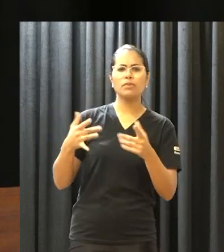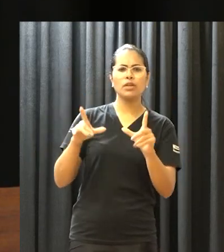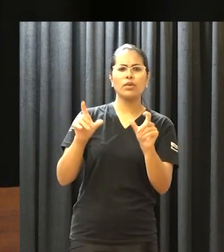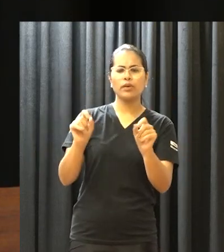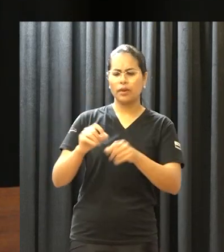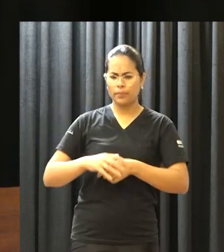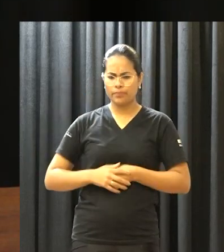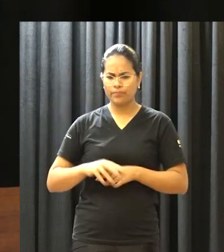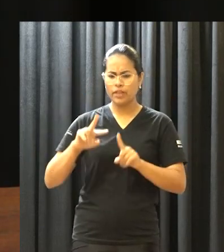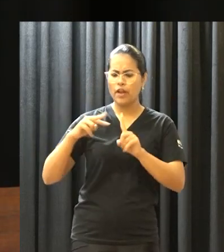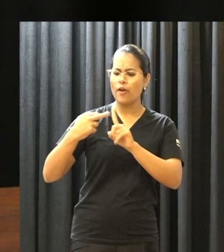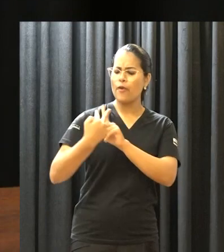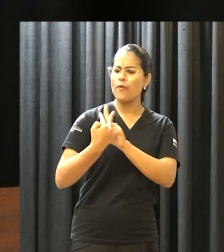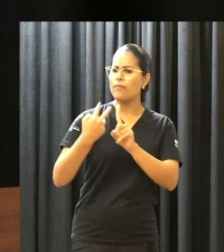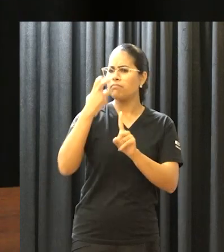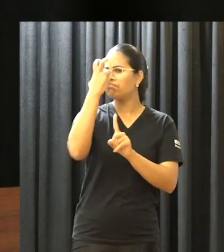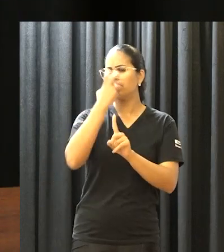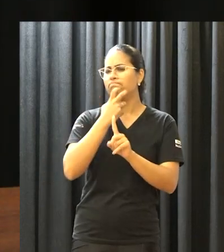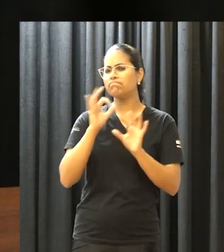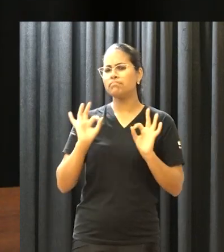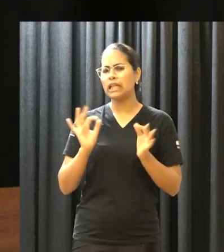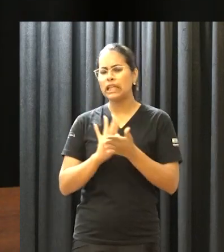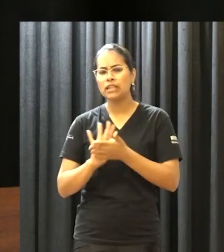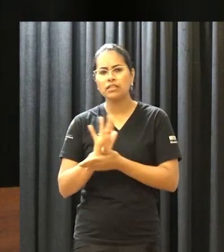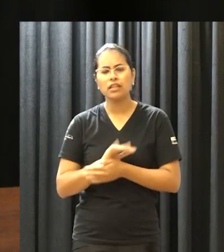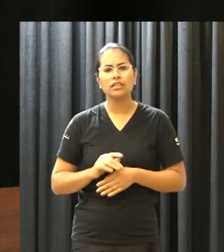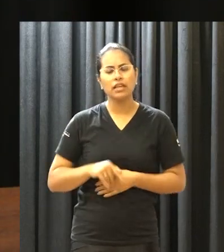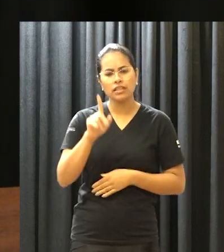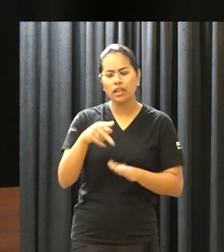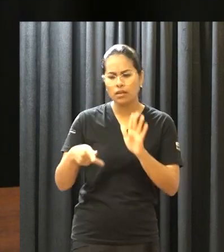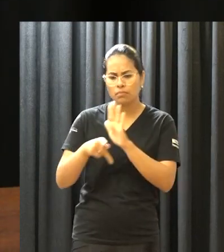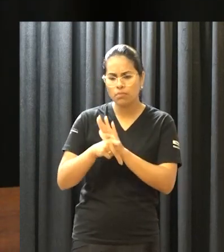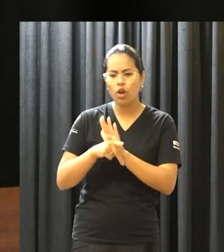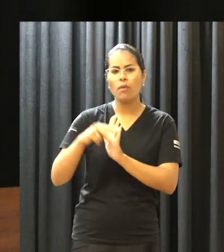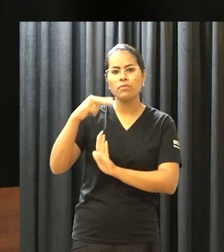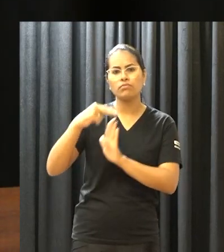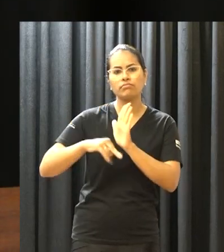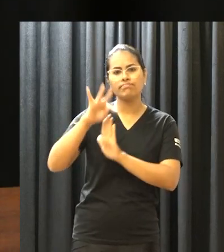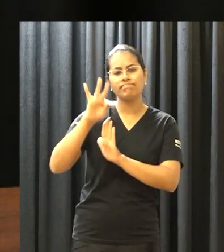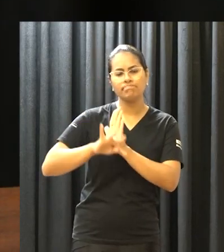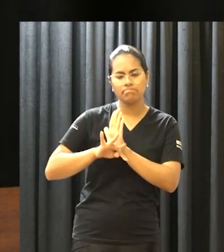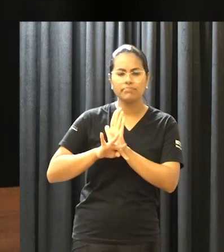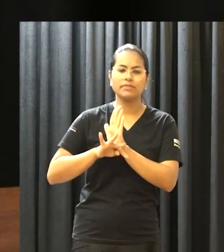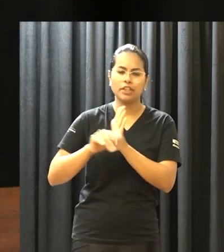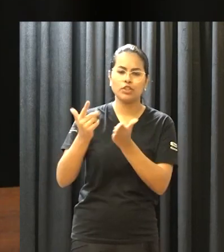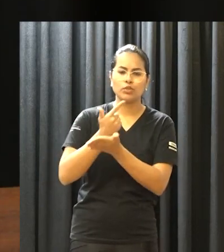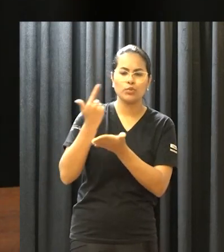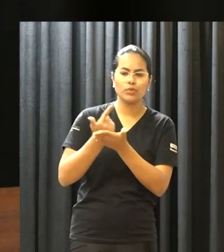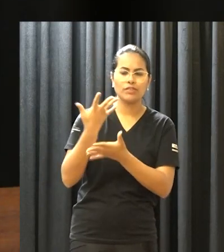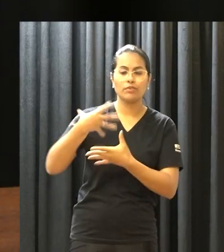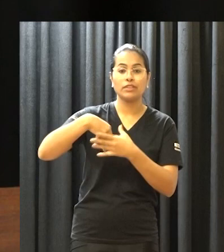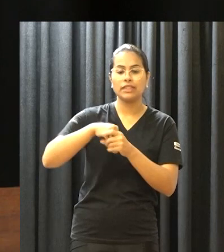que é o nome do projeto de pesquisa. E essa imagem tem uma foto que tem...